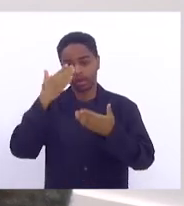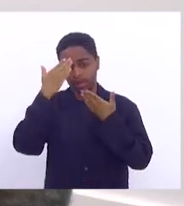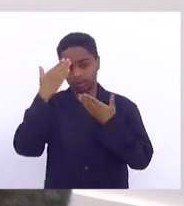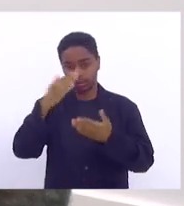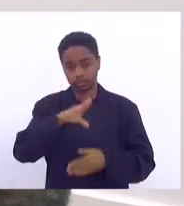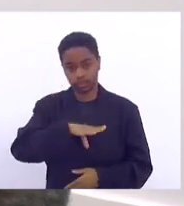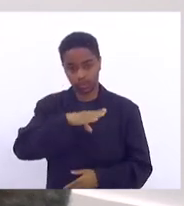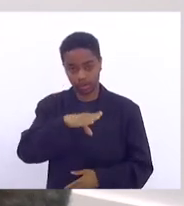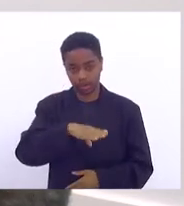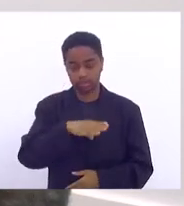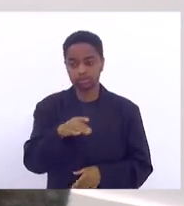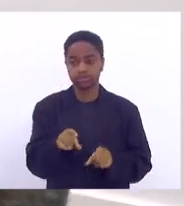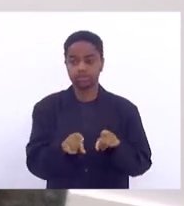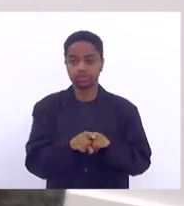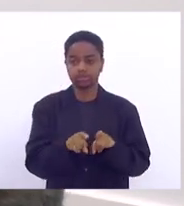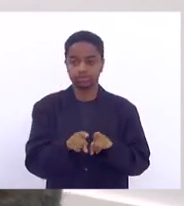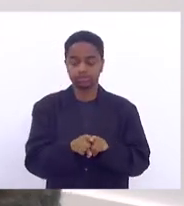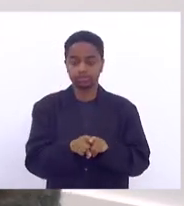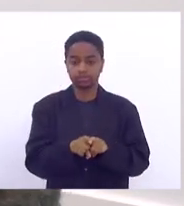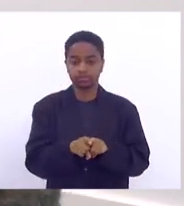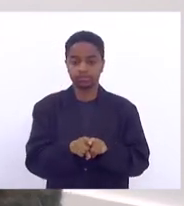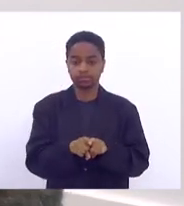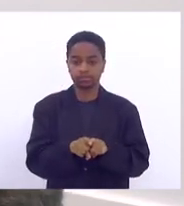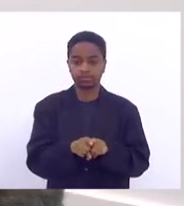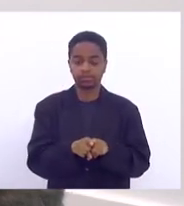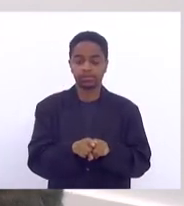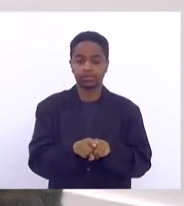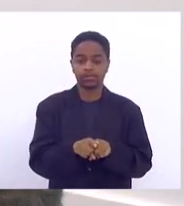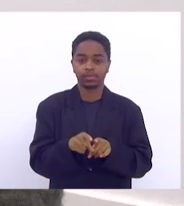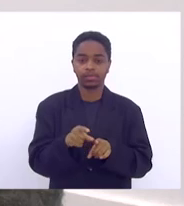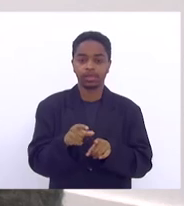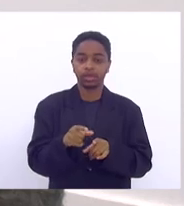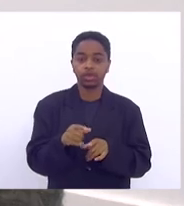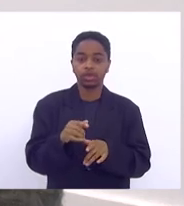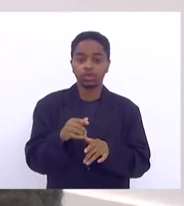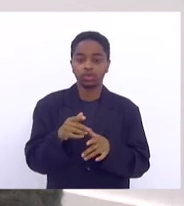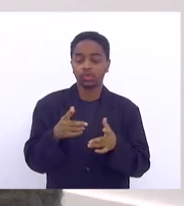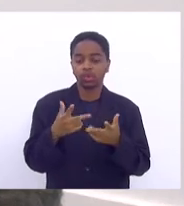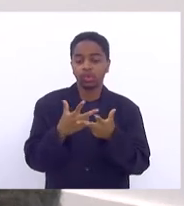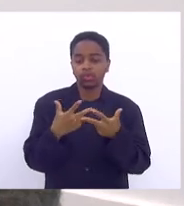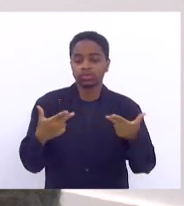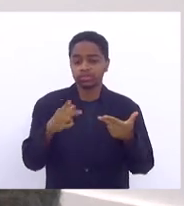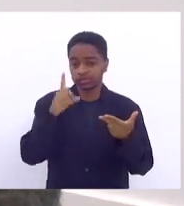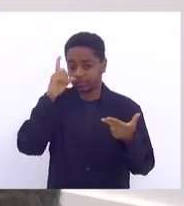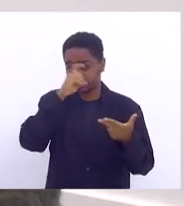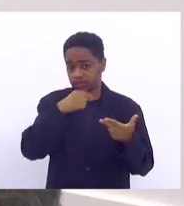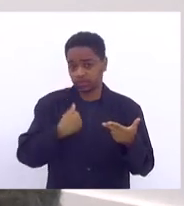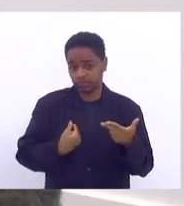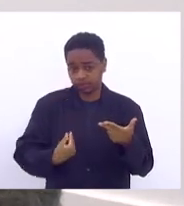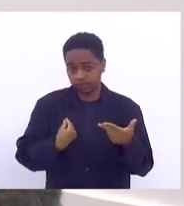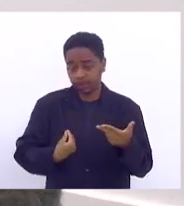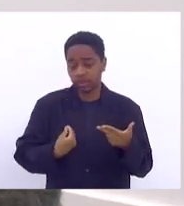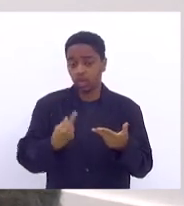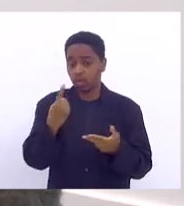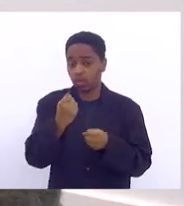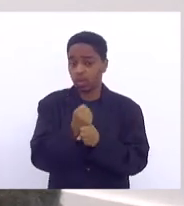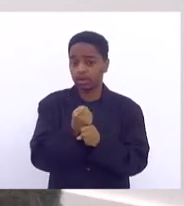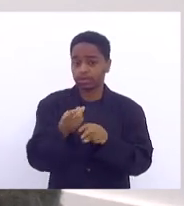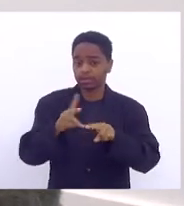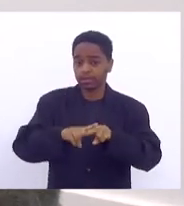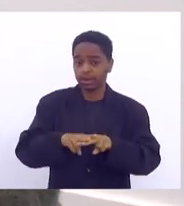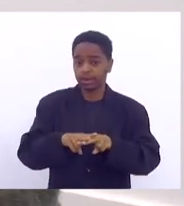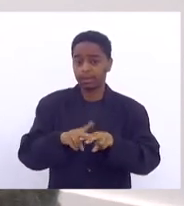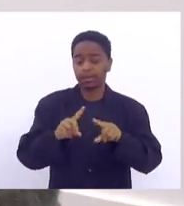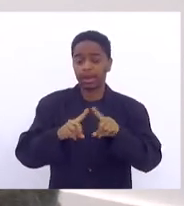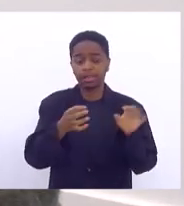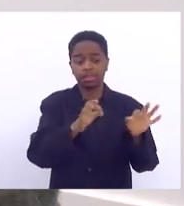coragem e diante de toda a dificuldade todo o deserto que eu passei um ano no cas sem ser ouvido até hoje né o povo me